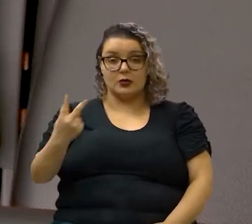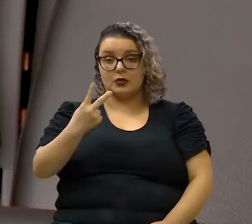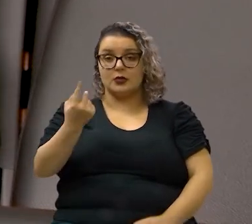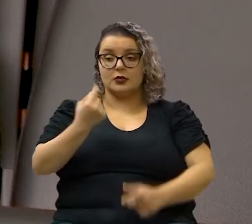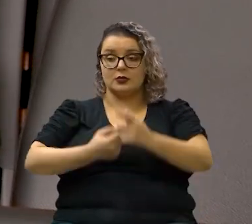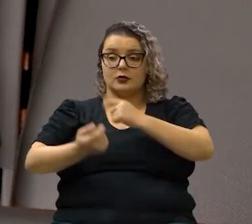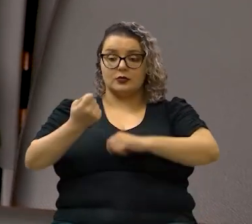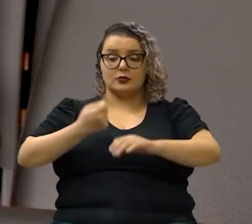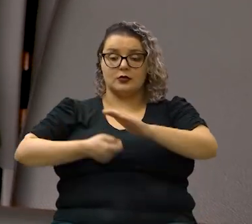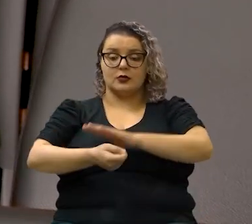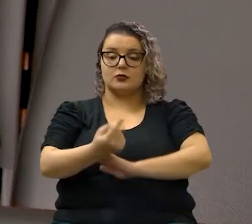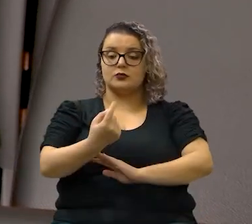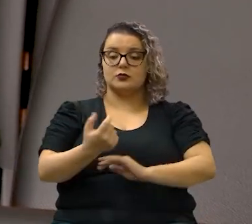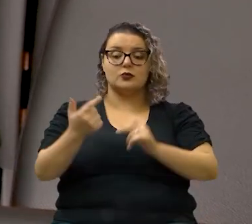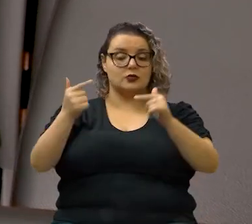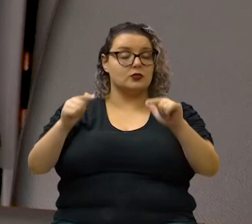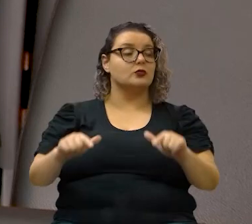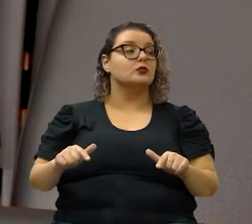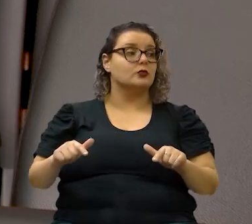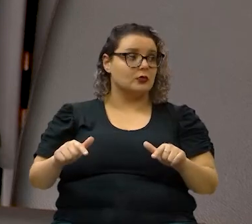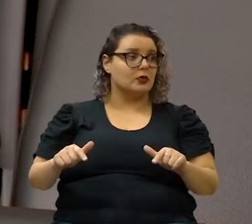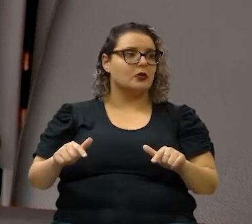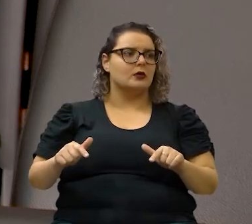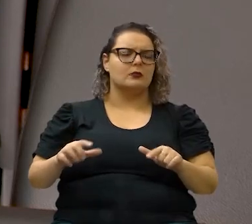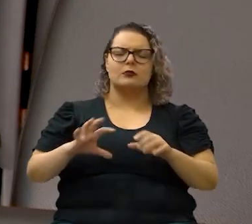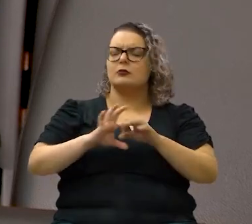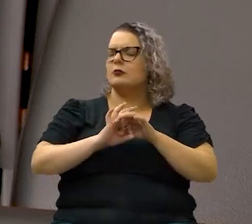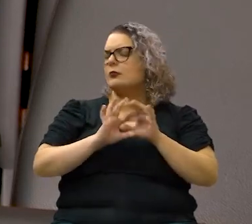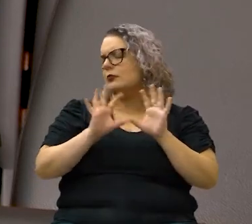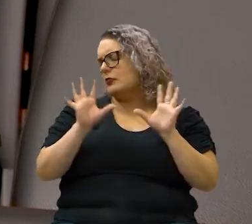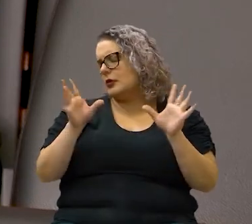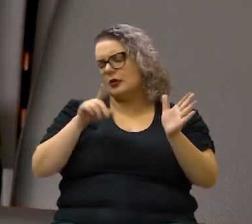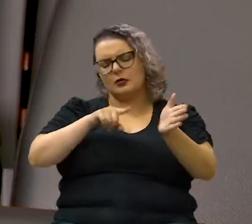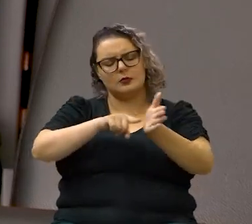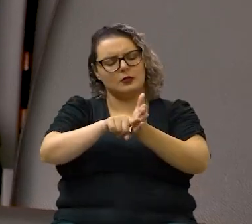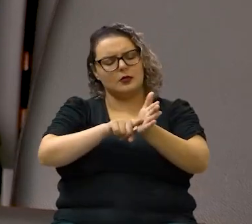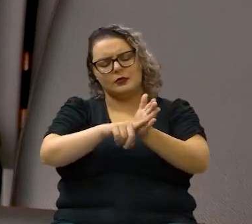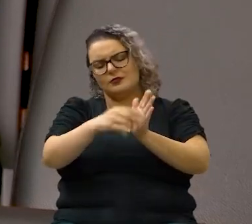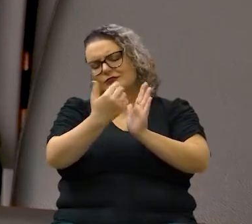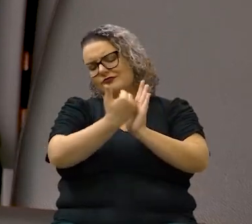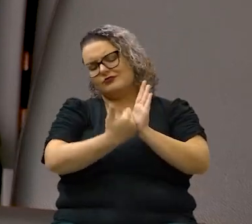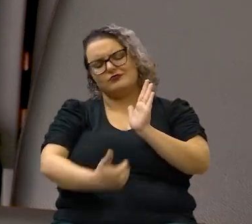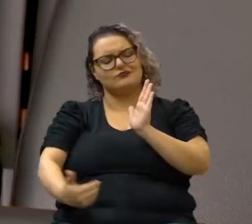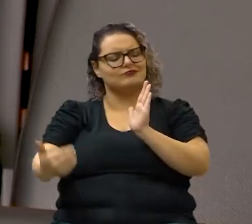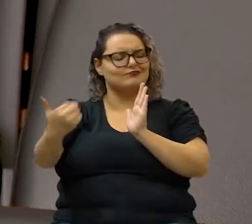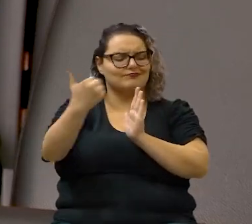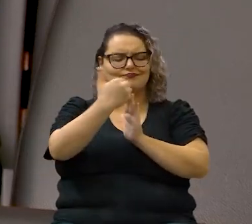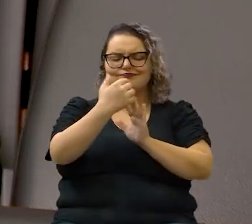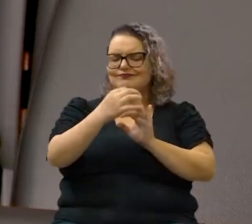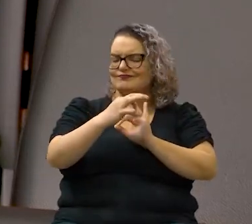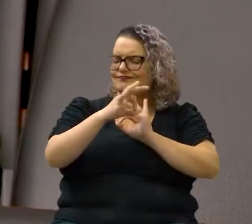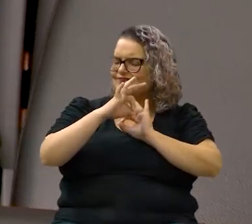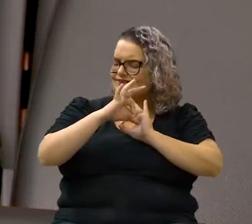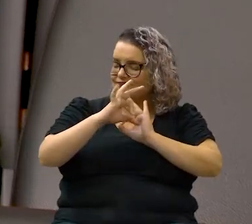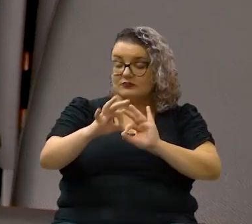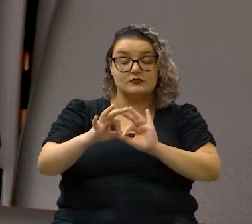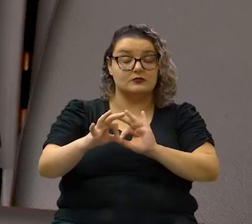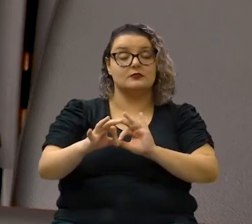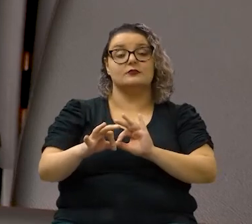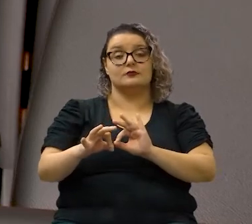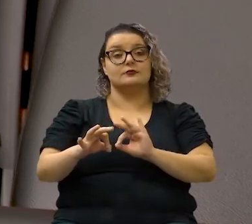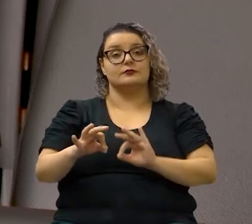investimentos estejam vinculados no mesmo espaço, permitindo pesquisas de alto nível, da fronteira